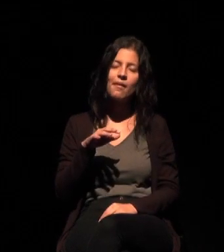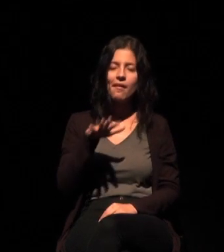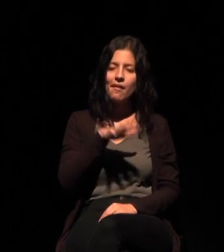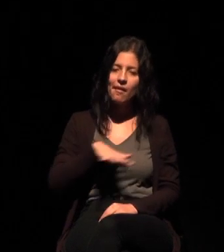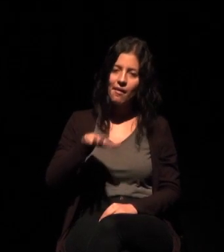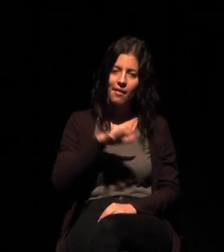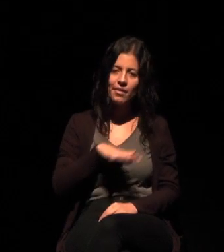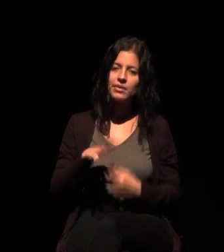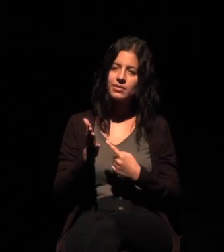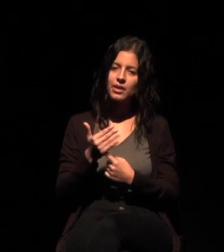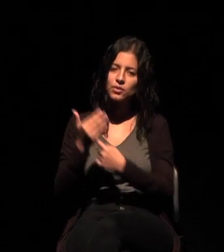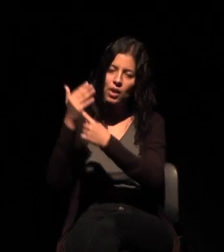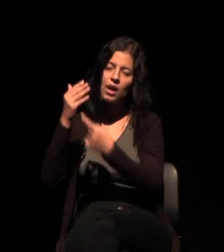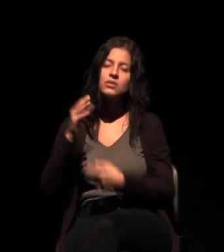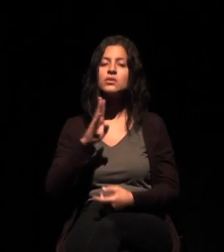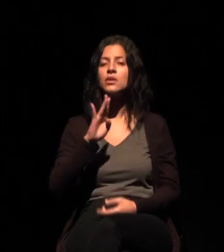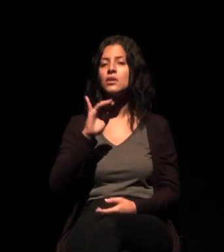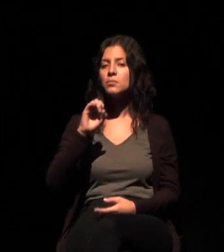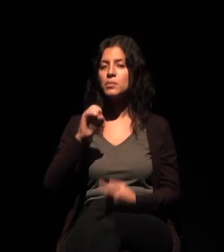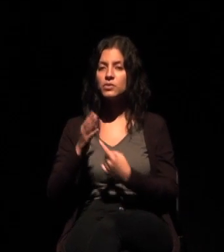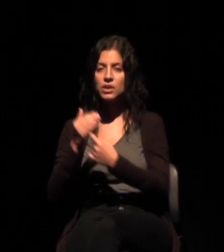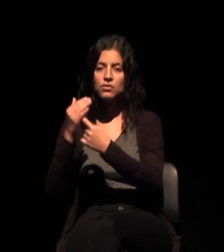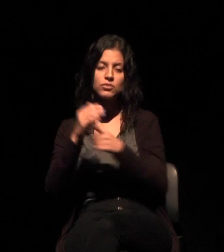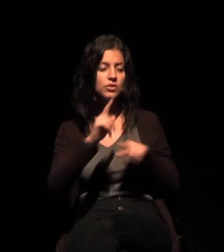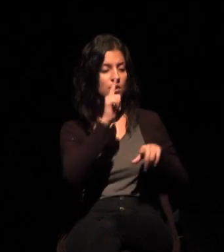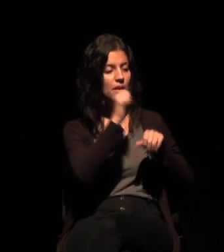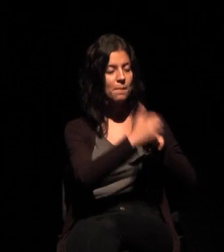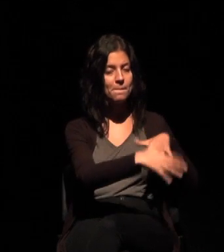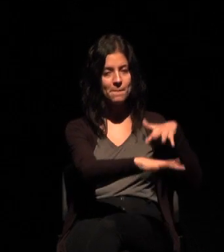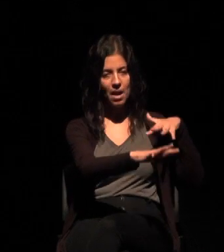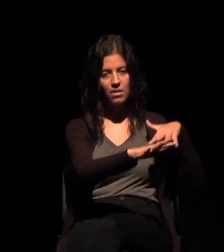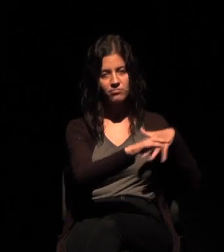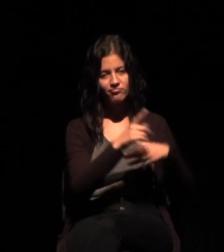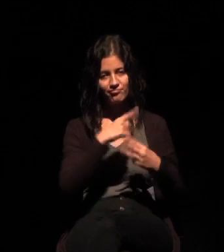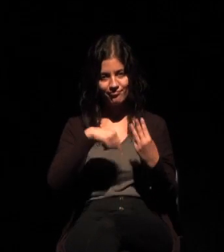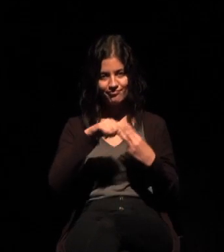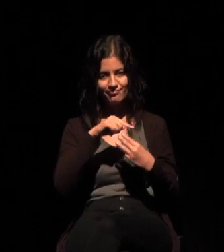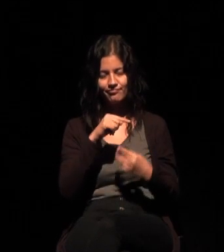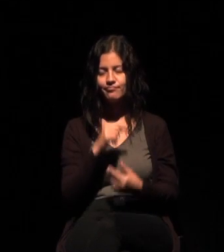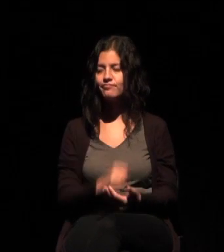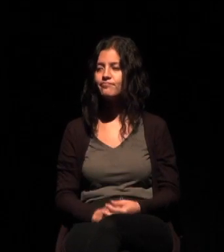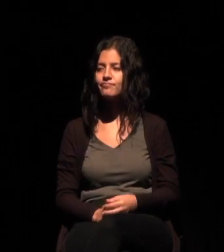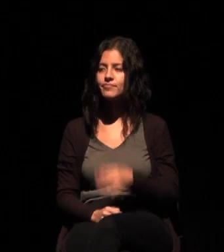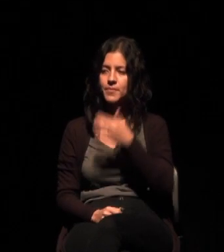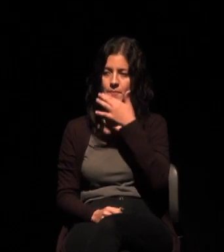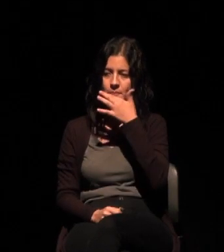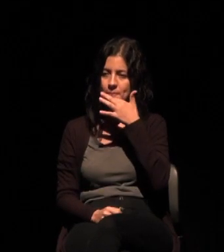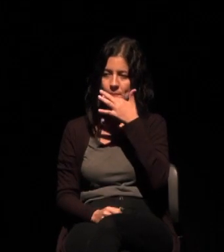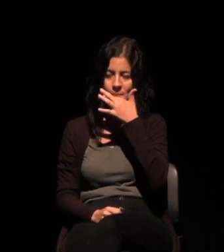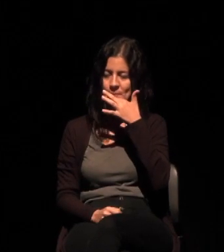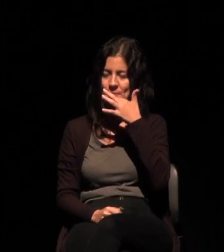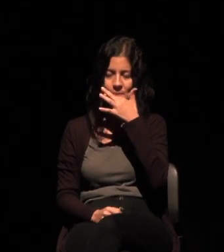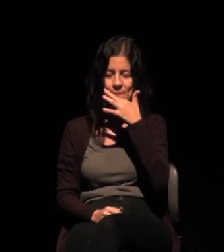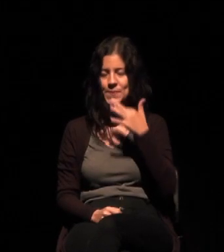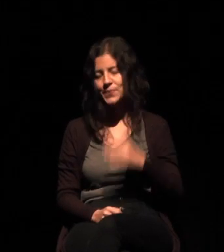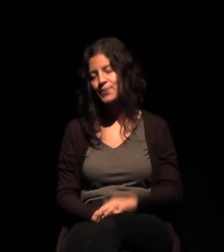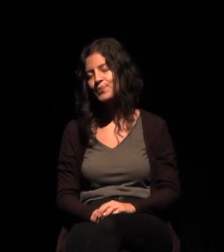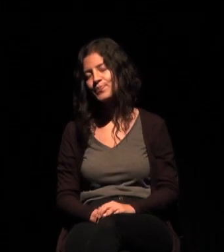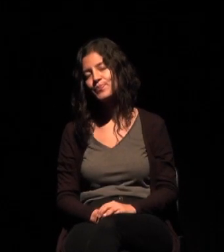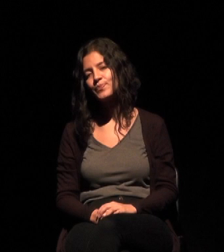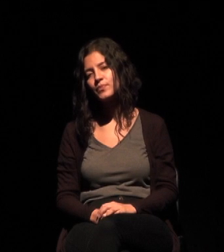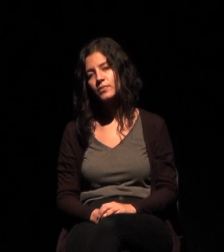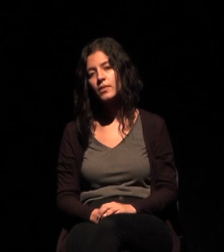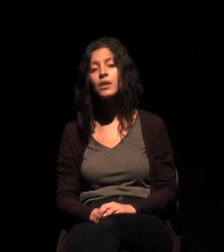criativas biotecnologias e do mar que também é a análise da distribuição